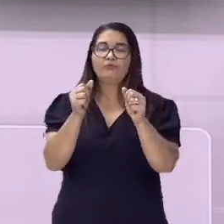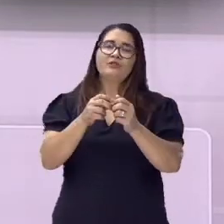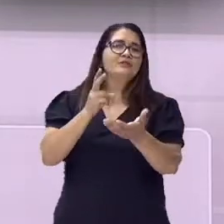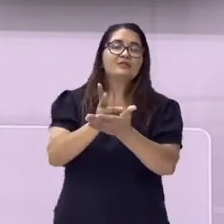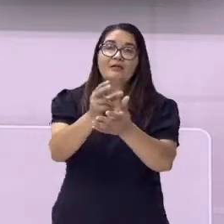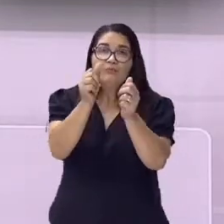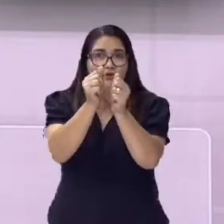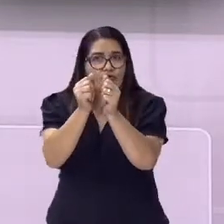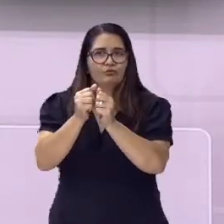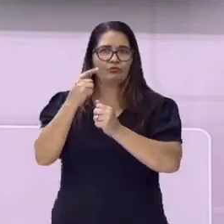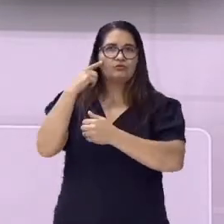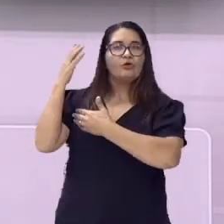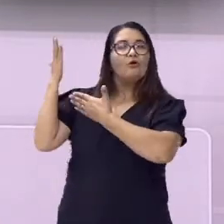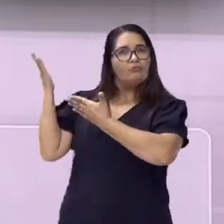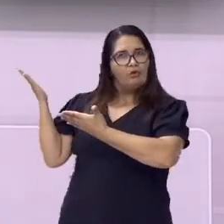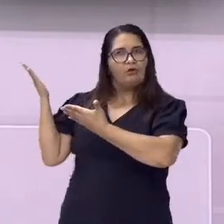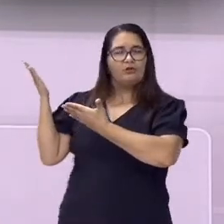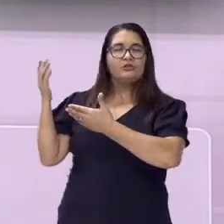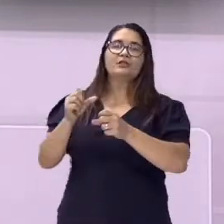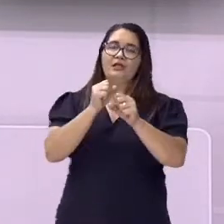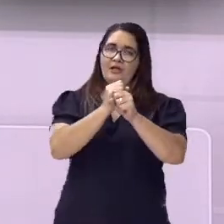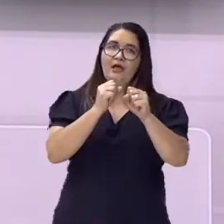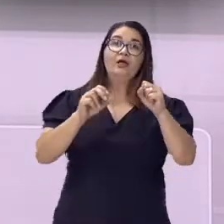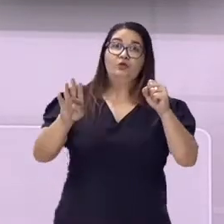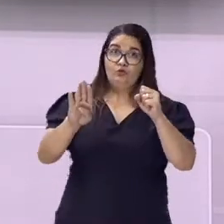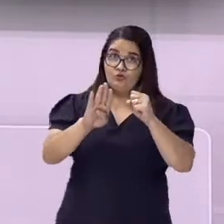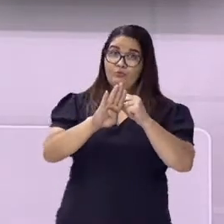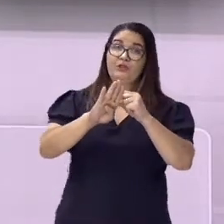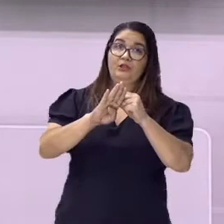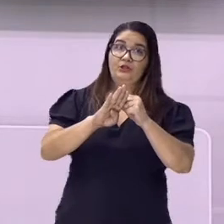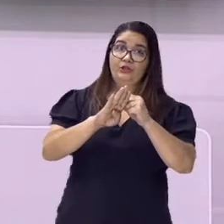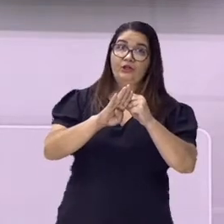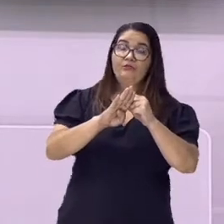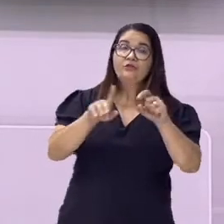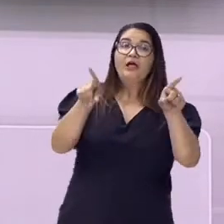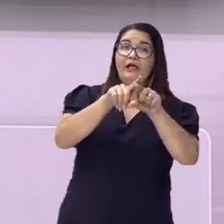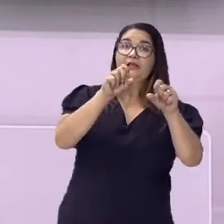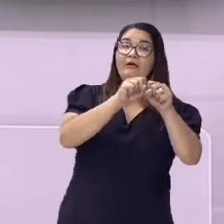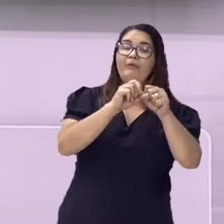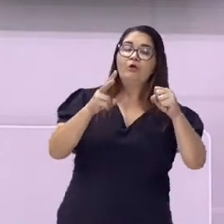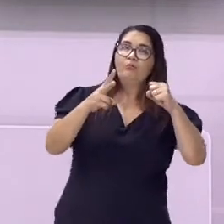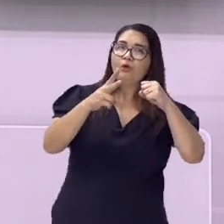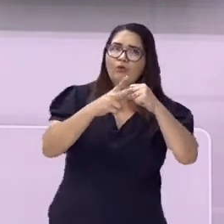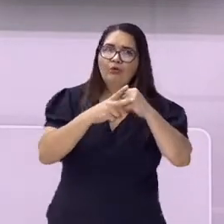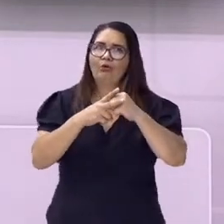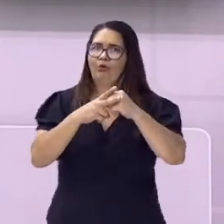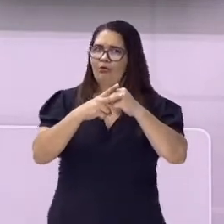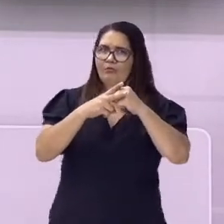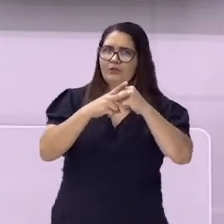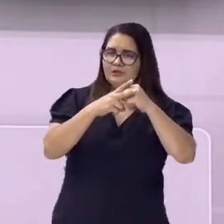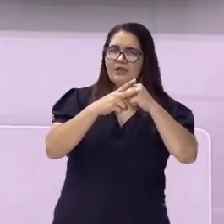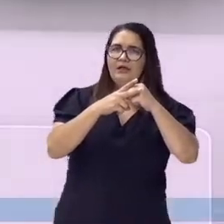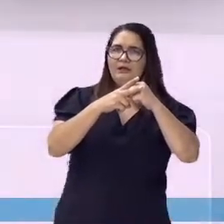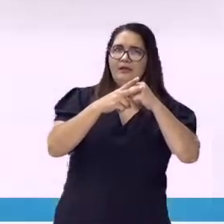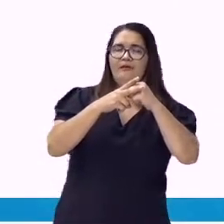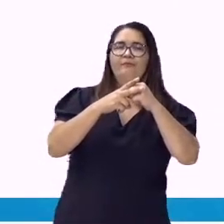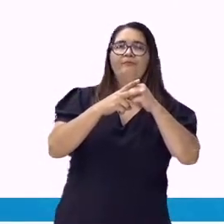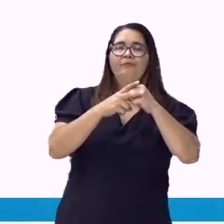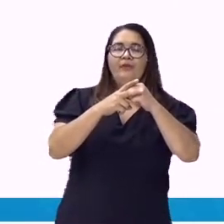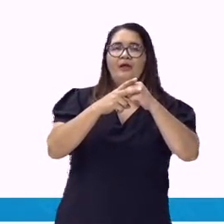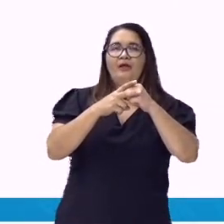pronomes indefinidos substantivos e pronomes indefinidos adjetivos. Exemplo 1.